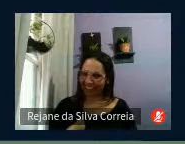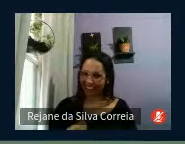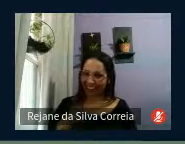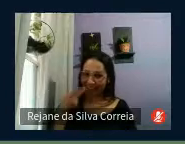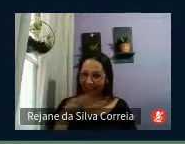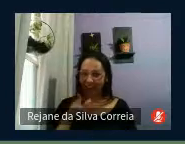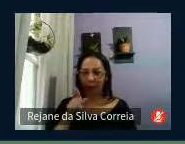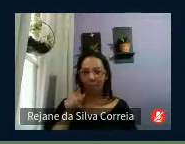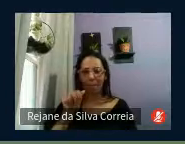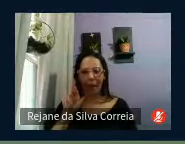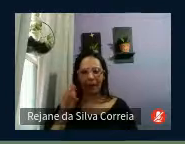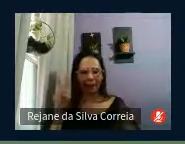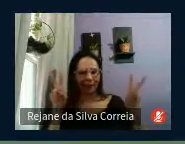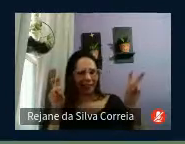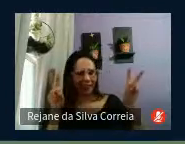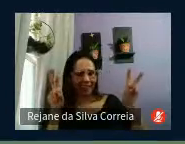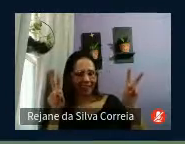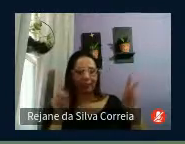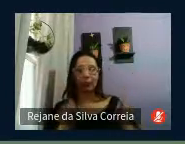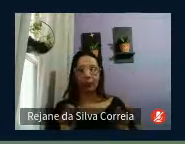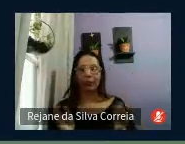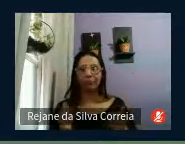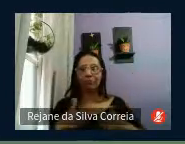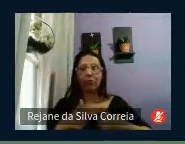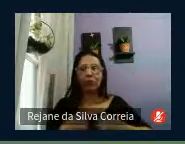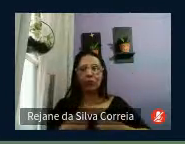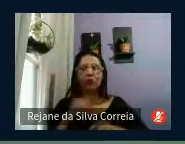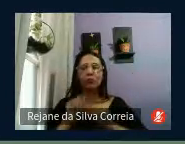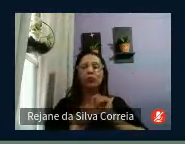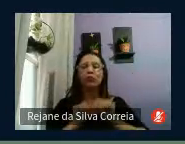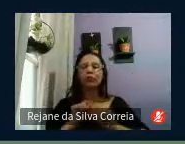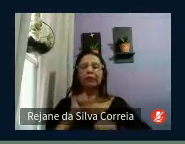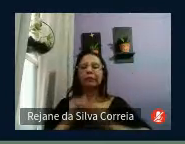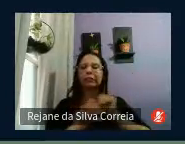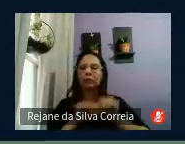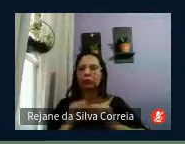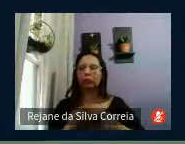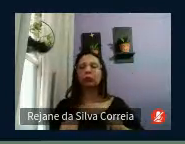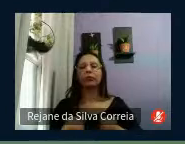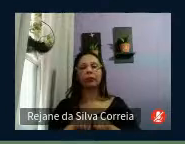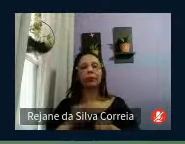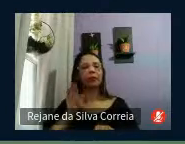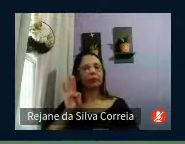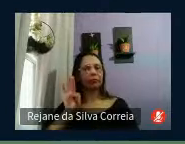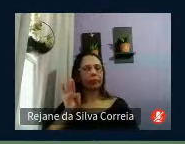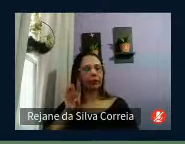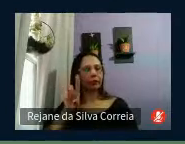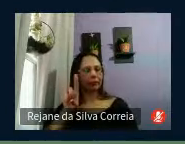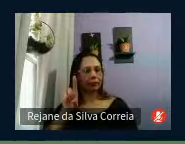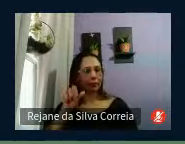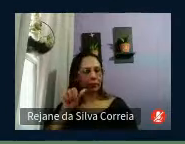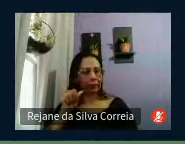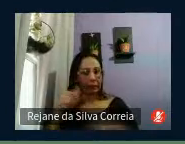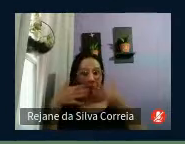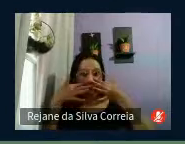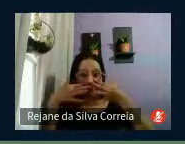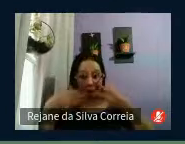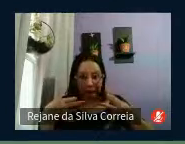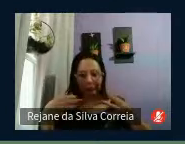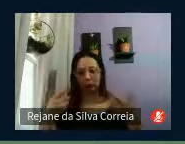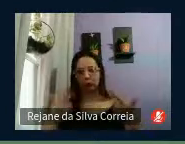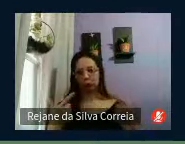chamá-los, o autismo, que é o transtorno do espectro do autista, e o TDAH, transtorno do déficit de atenção e